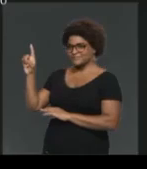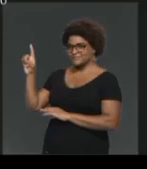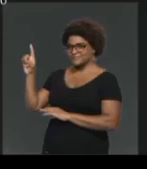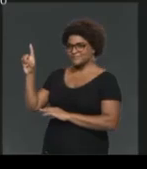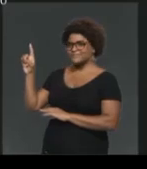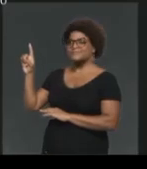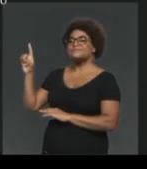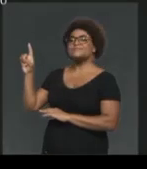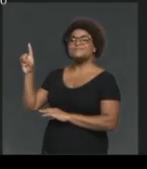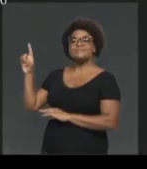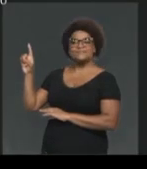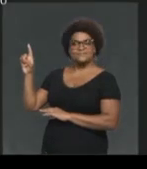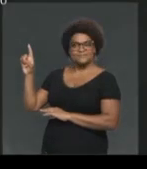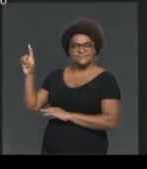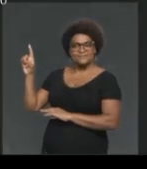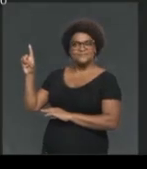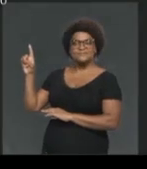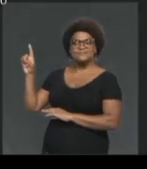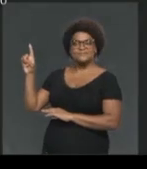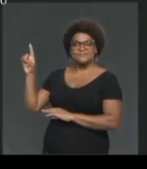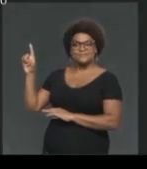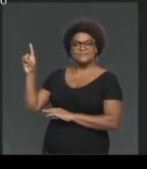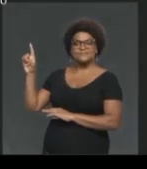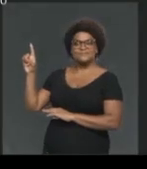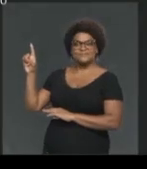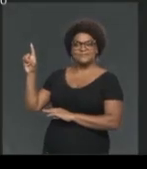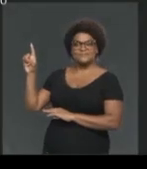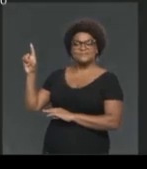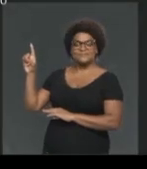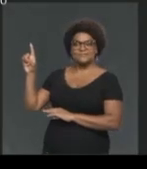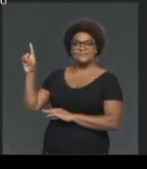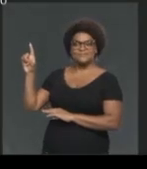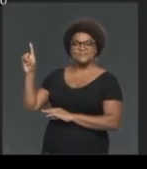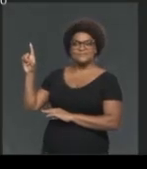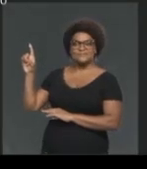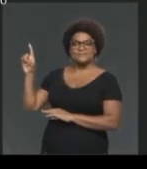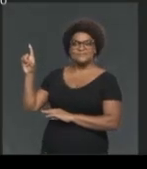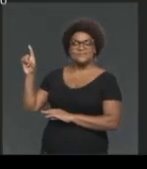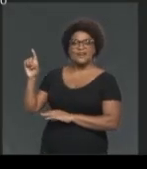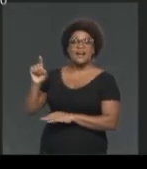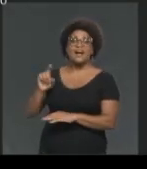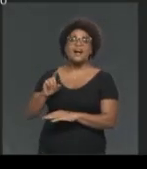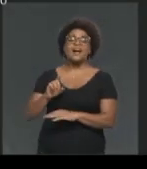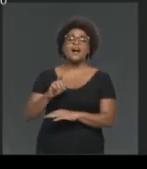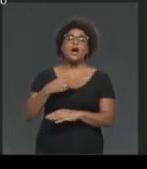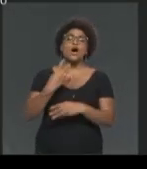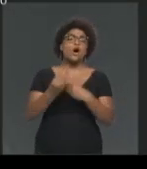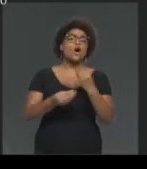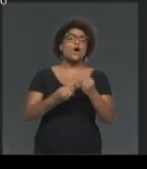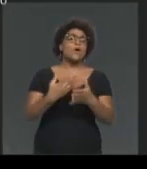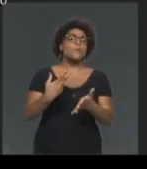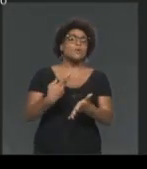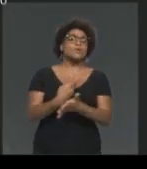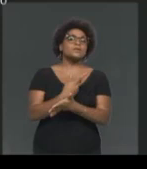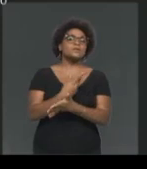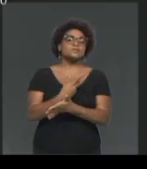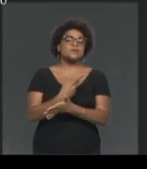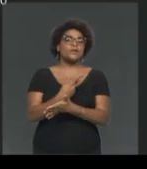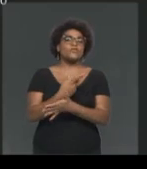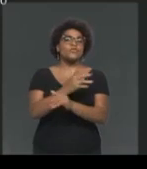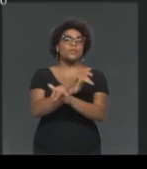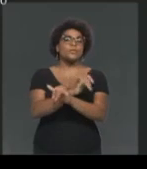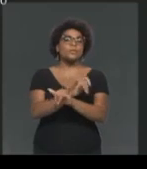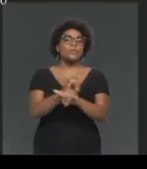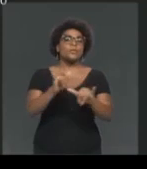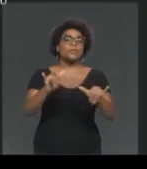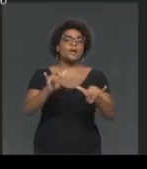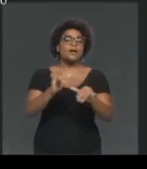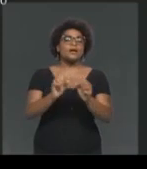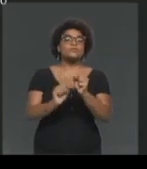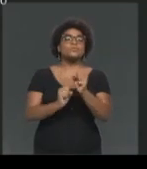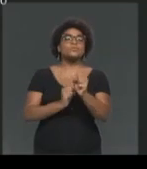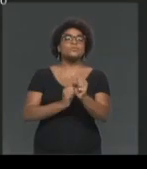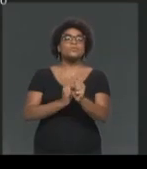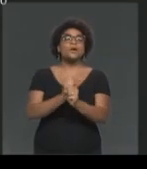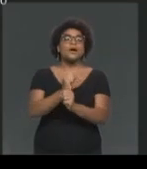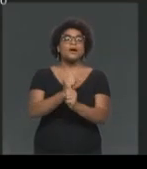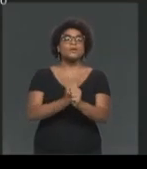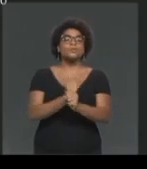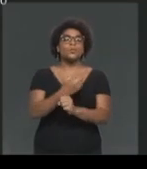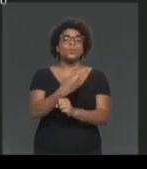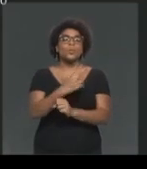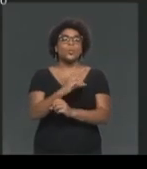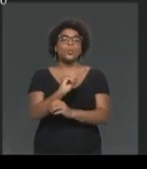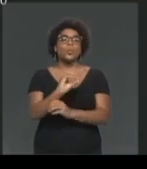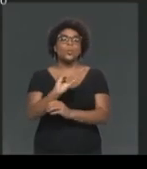um Sonho. Ele foi gravado e publicado, editado, aliás, no ano 2000, é uma